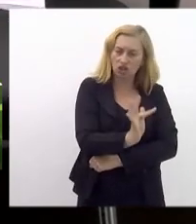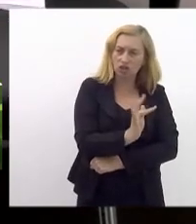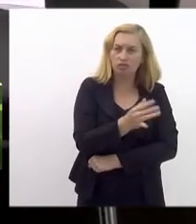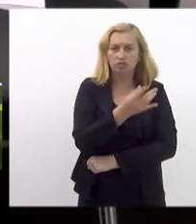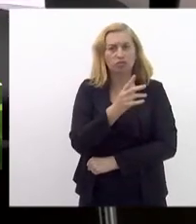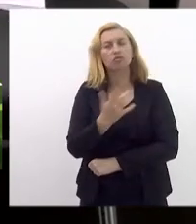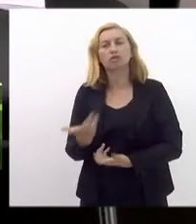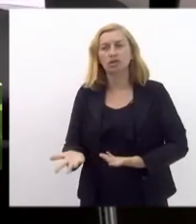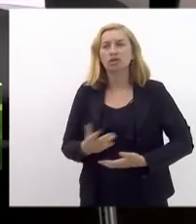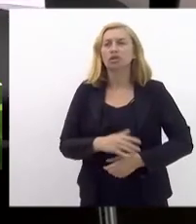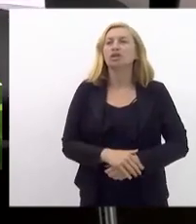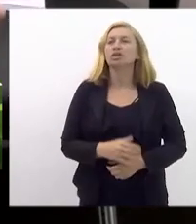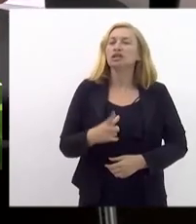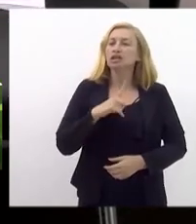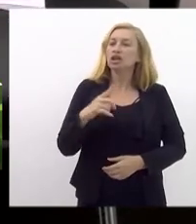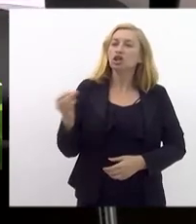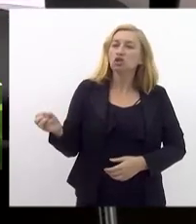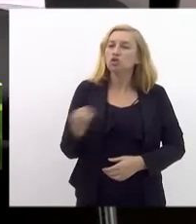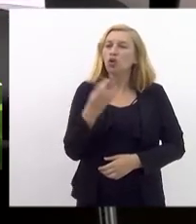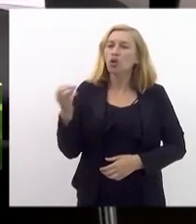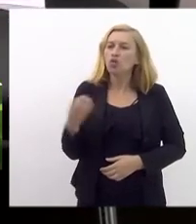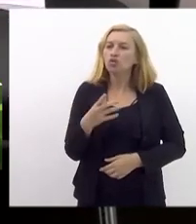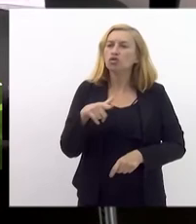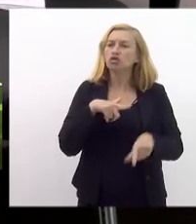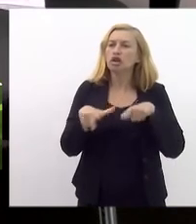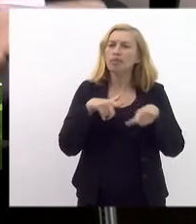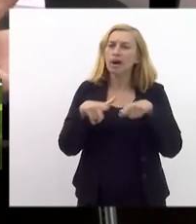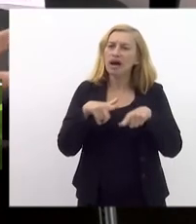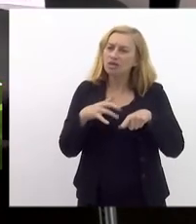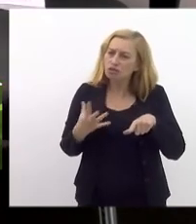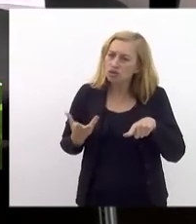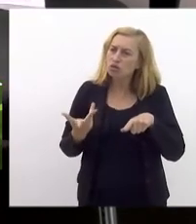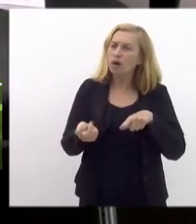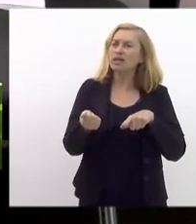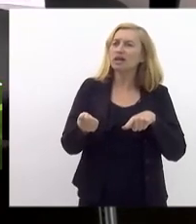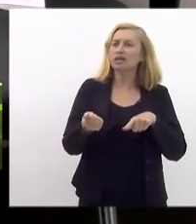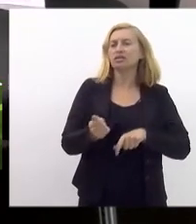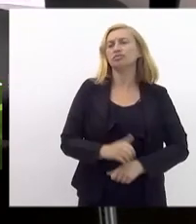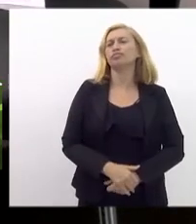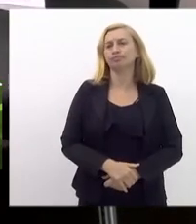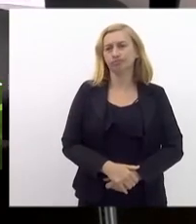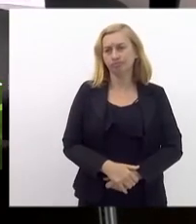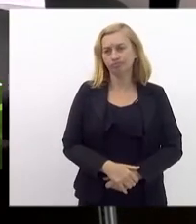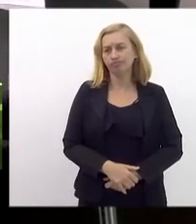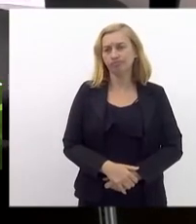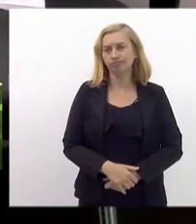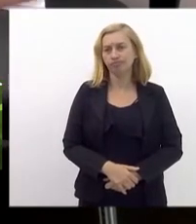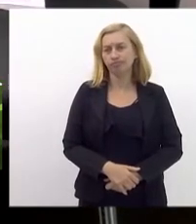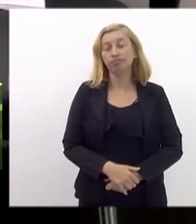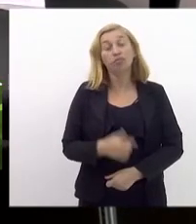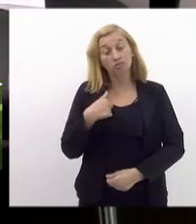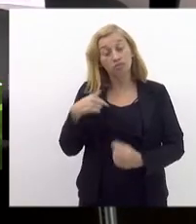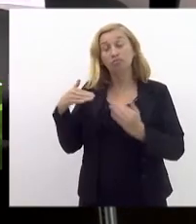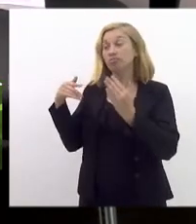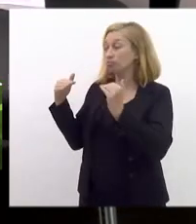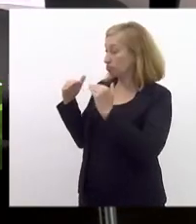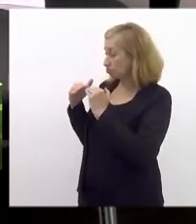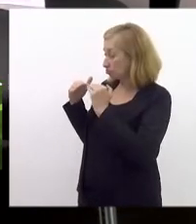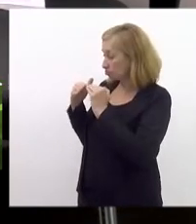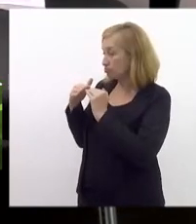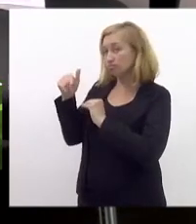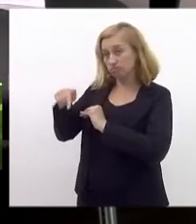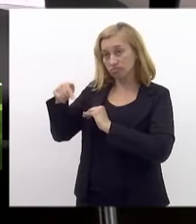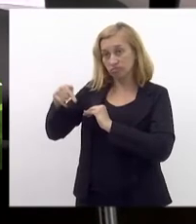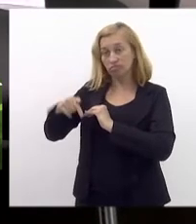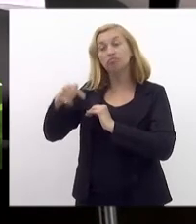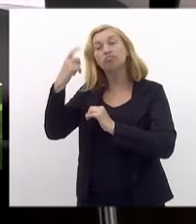Fluminense, no sentido de gerar novos empregos e empregos de qualidade, efetivamente. E eu estou de acordo aqui